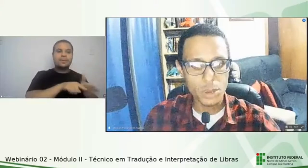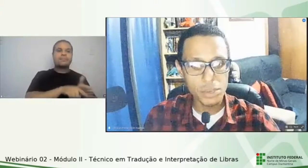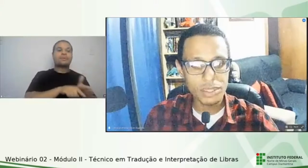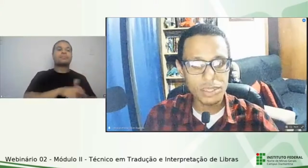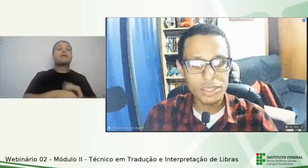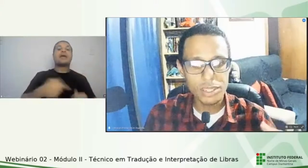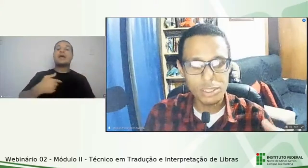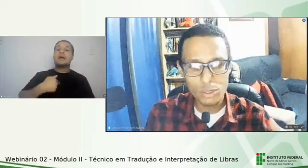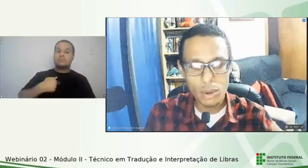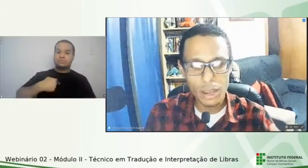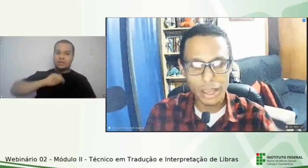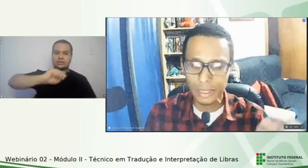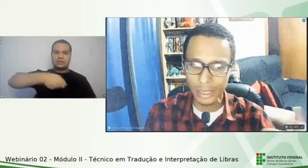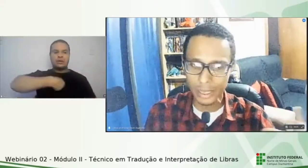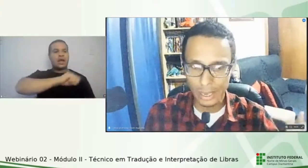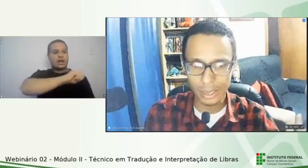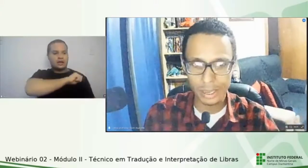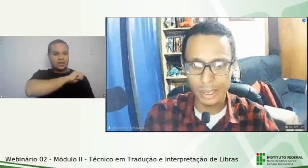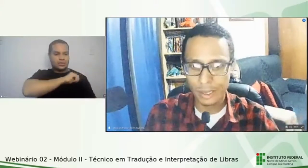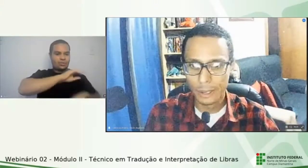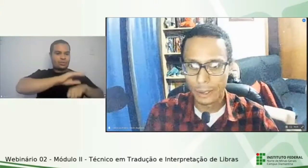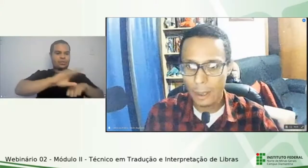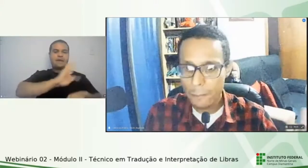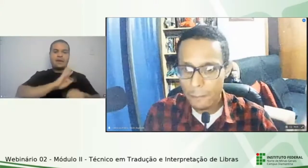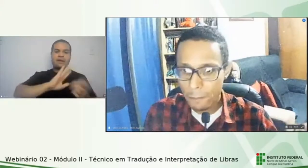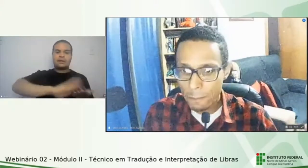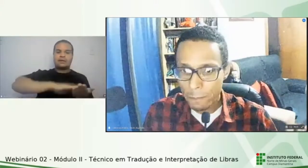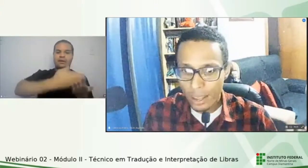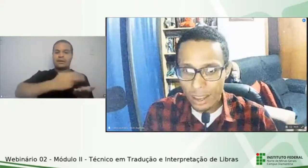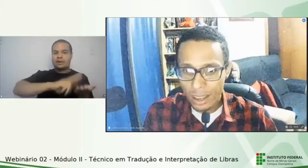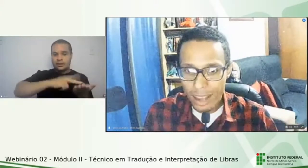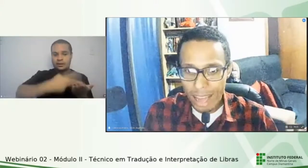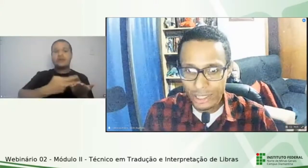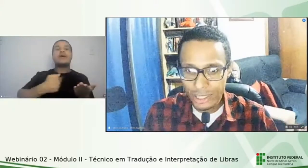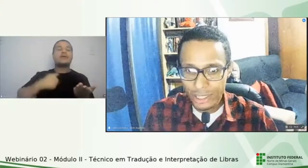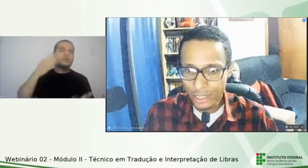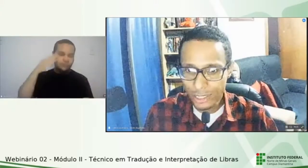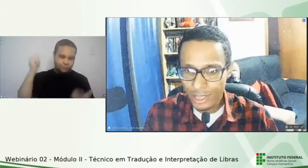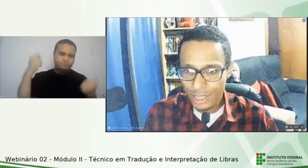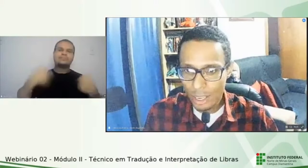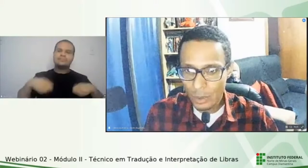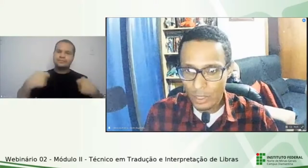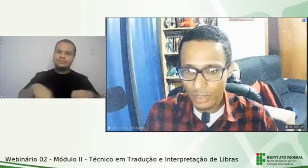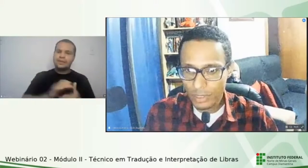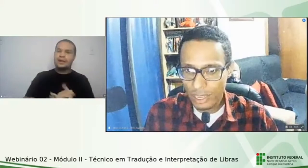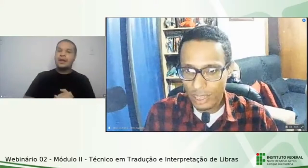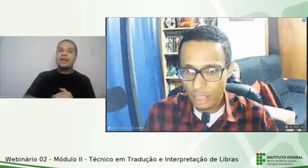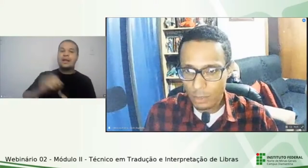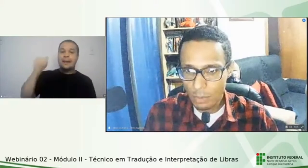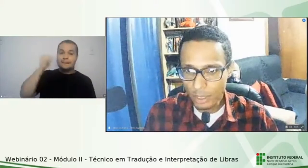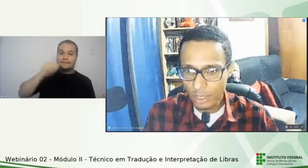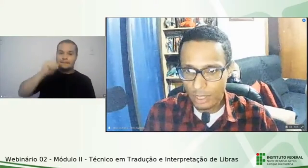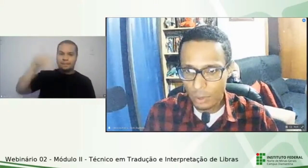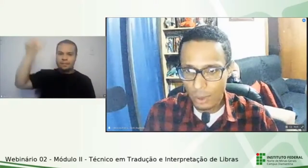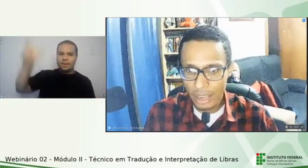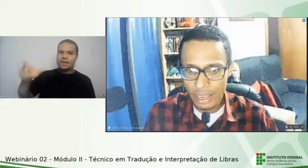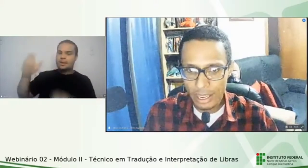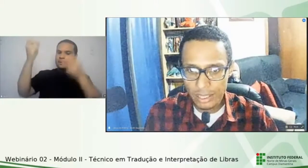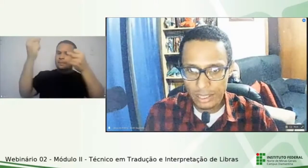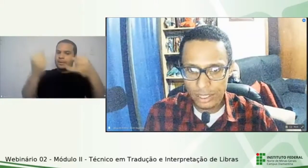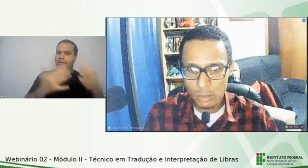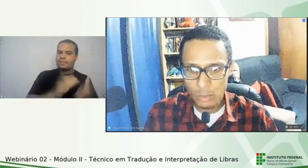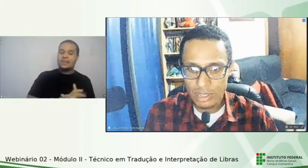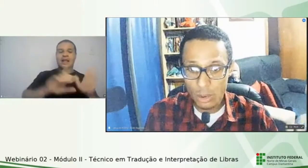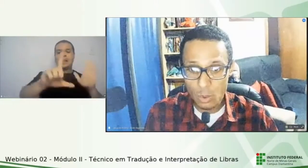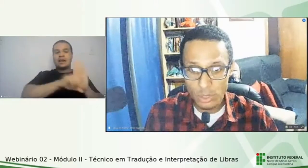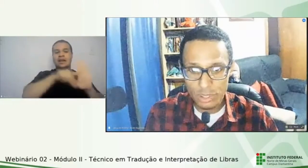interpretação, eu preciso entender. Né? A Jennifer disse aqui que o advento da lei é de suma importância, porém a lei